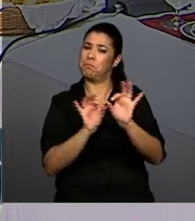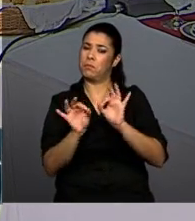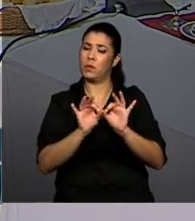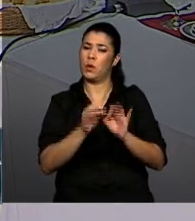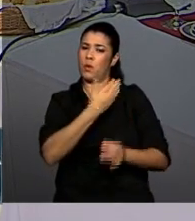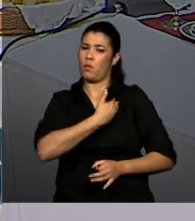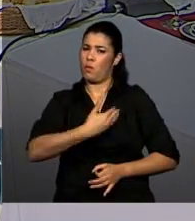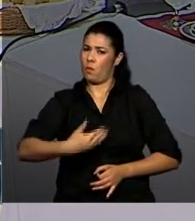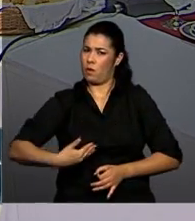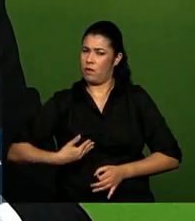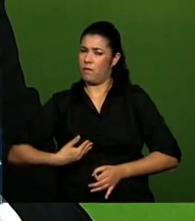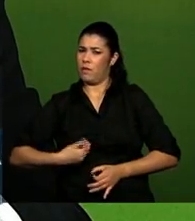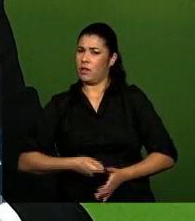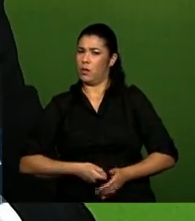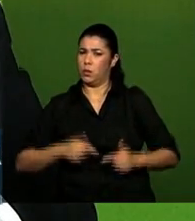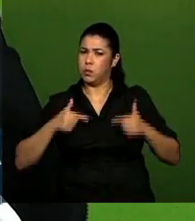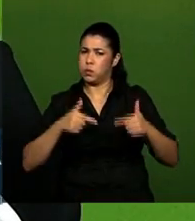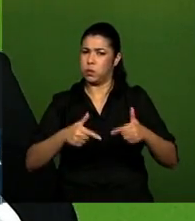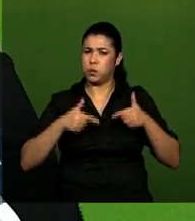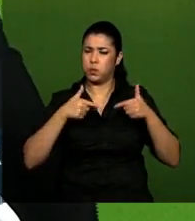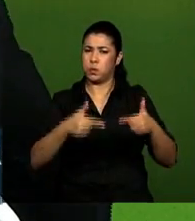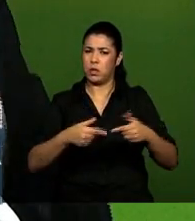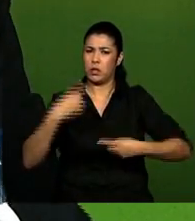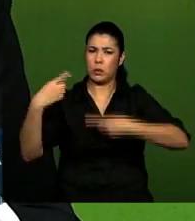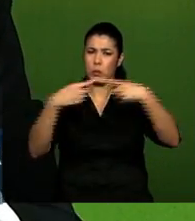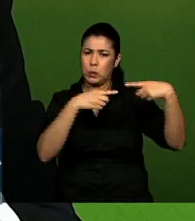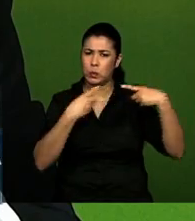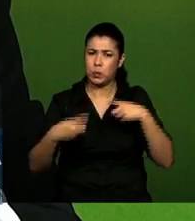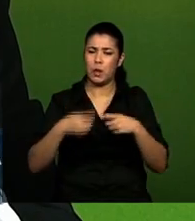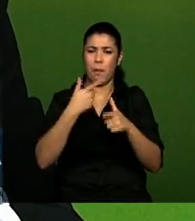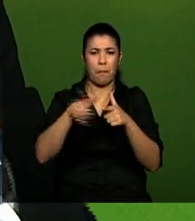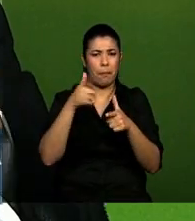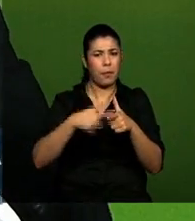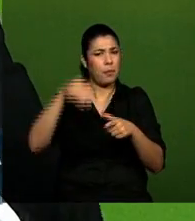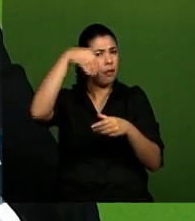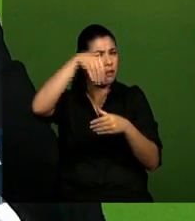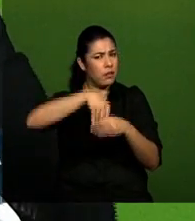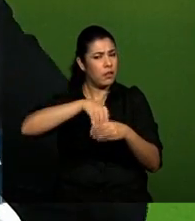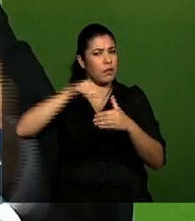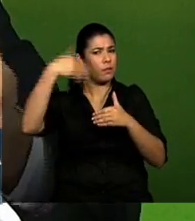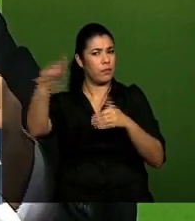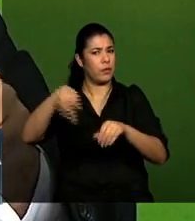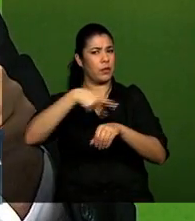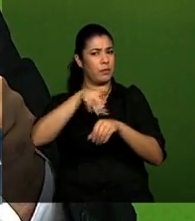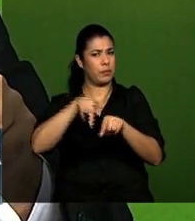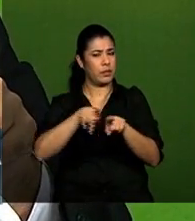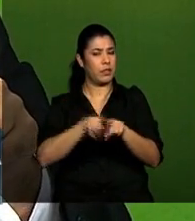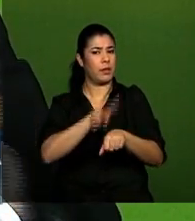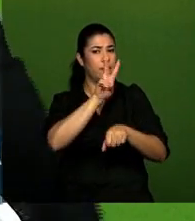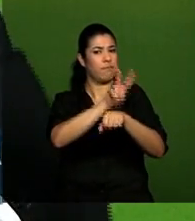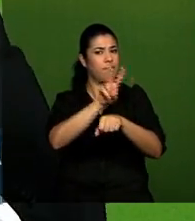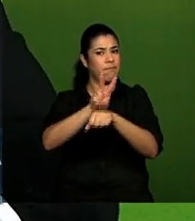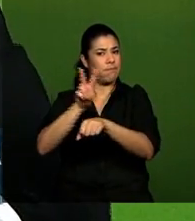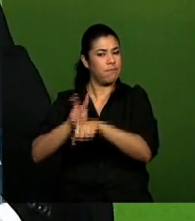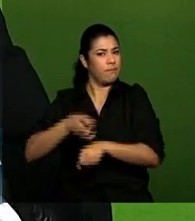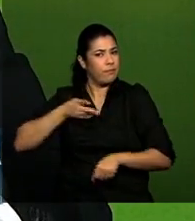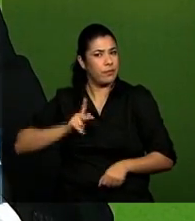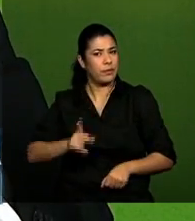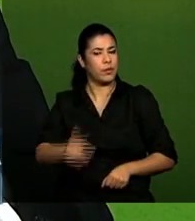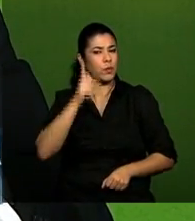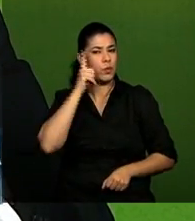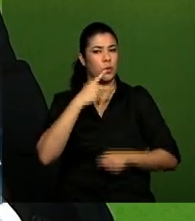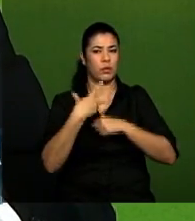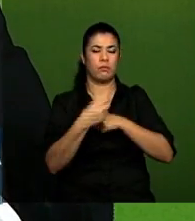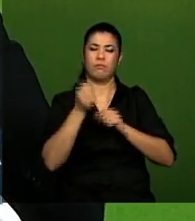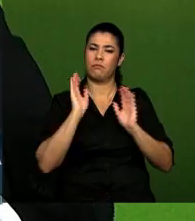governo de enfrentar desafios externos e internos de tal forma preservar conquistas Esta é a experiência